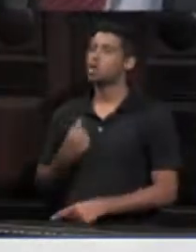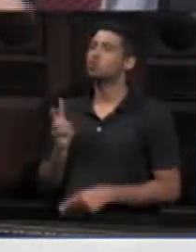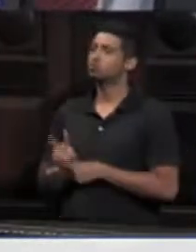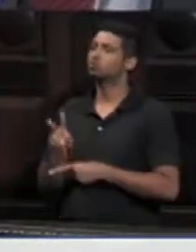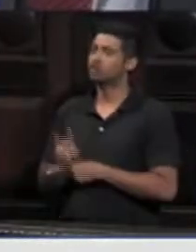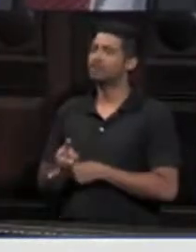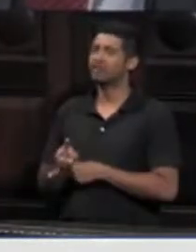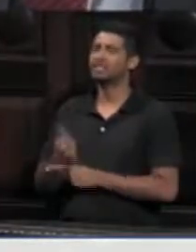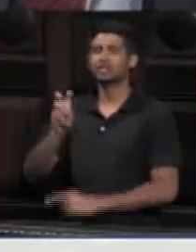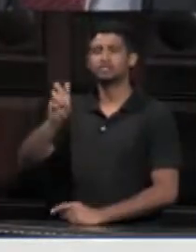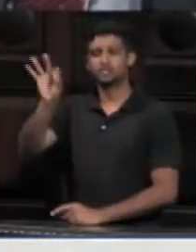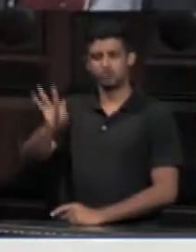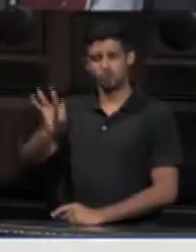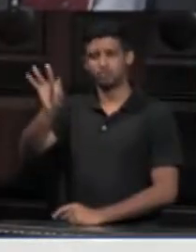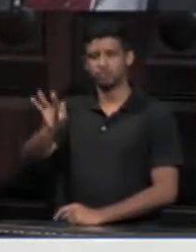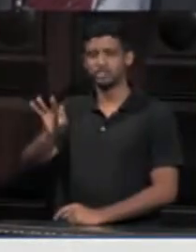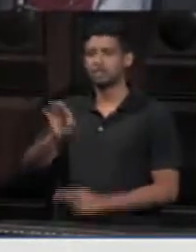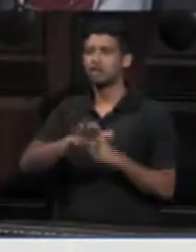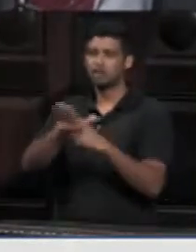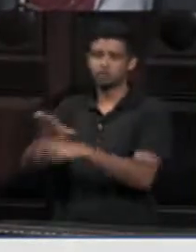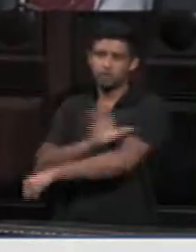os 5%, se o deputado